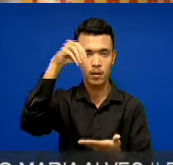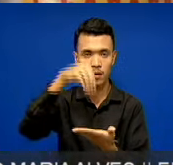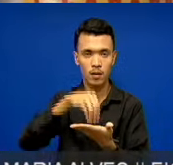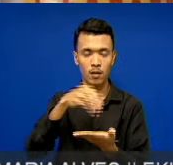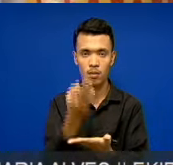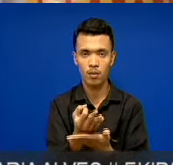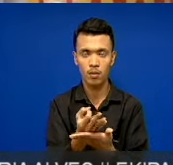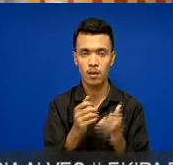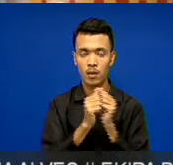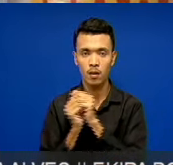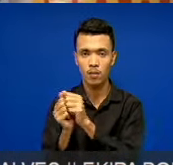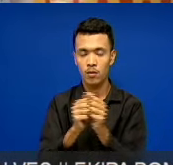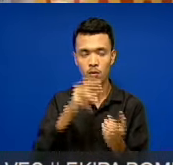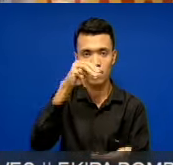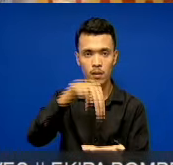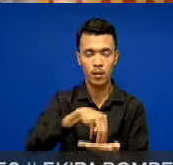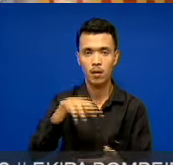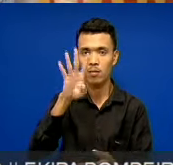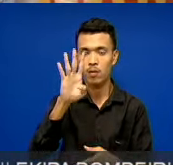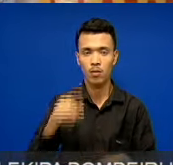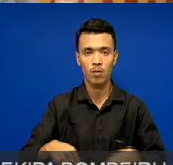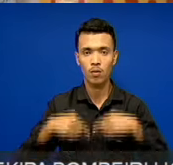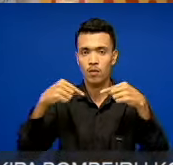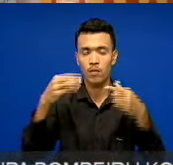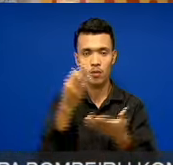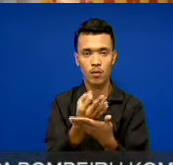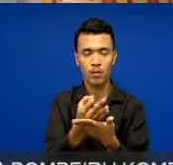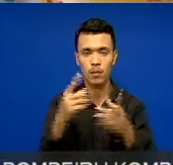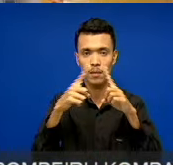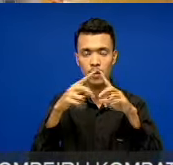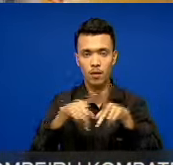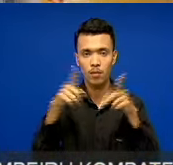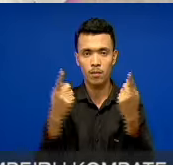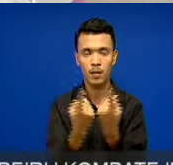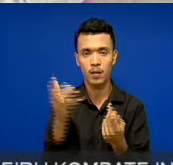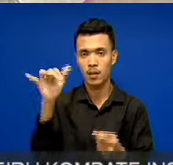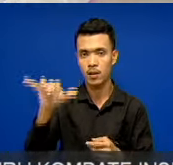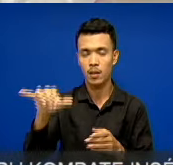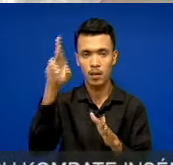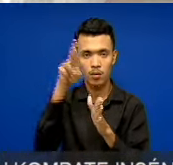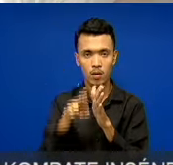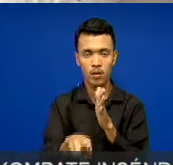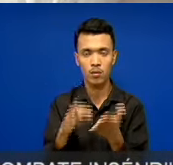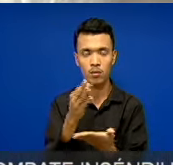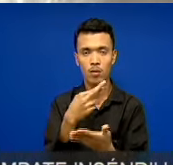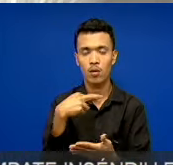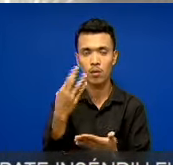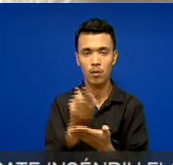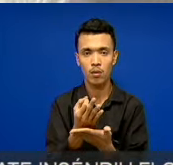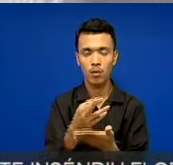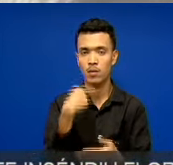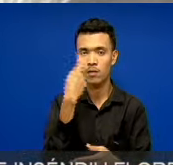a motuk dólar americano milão hat, onde fos subsídio ba companhia importador sira, Hatun Folin fos, mas vieto agora comprador